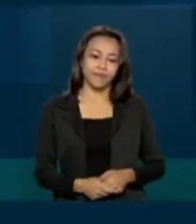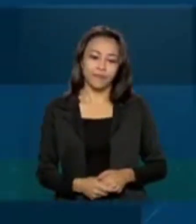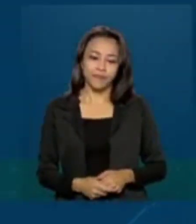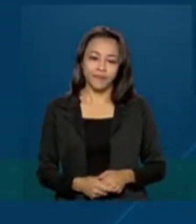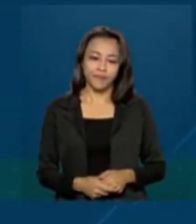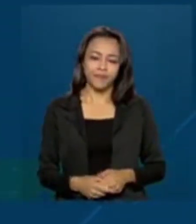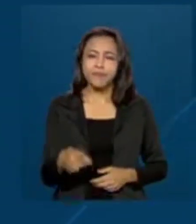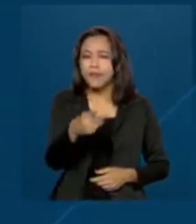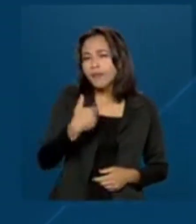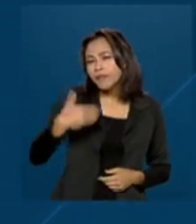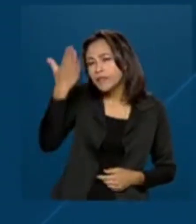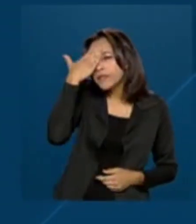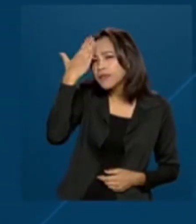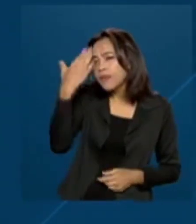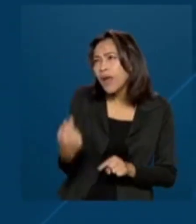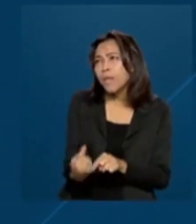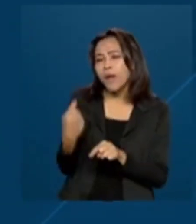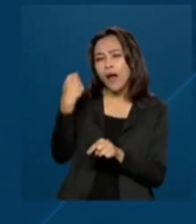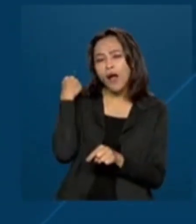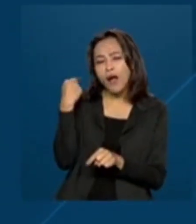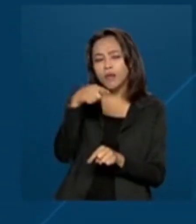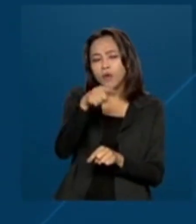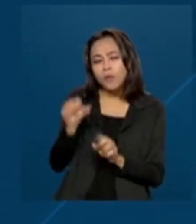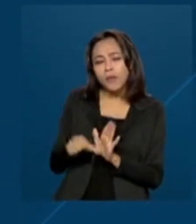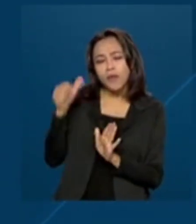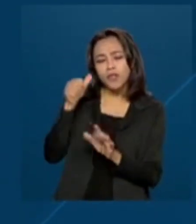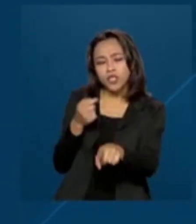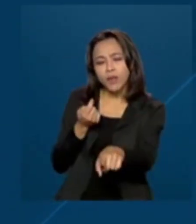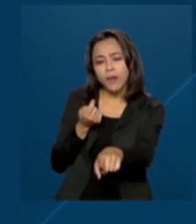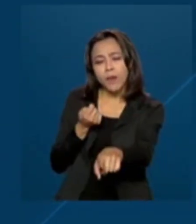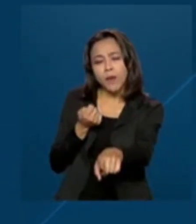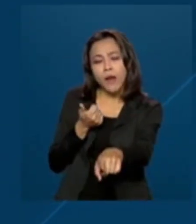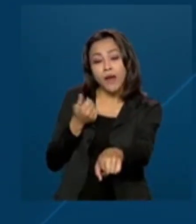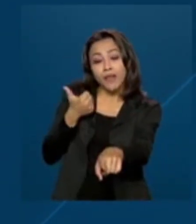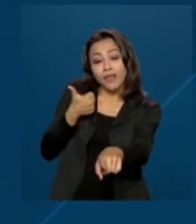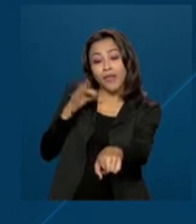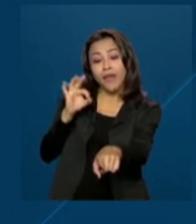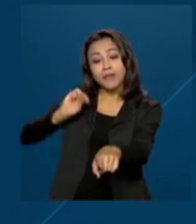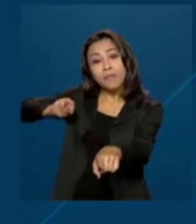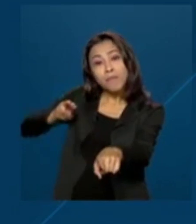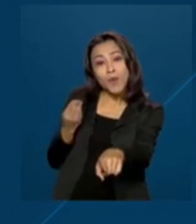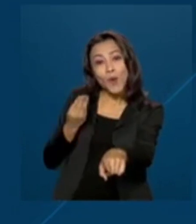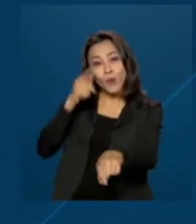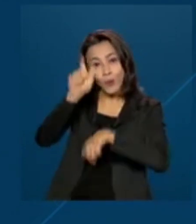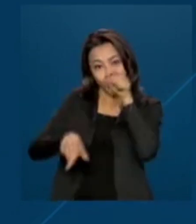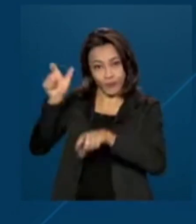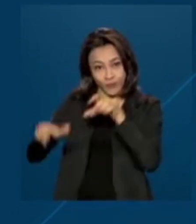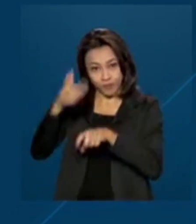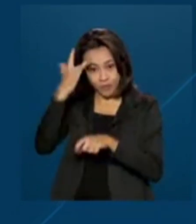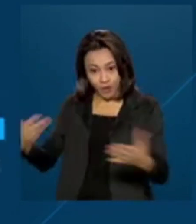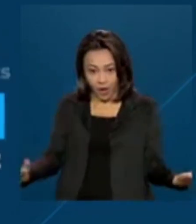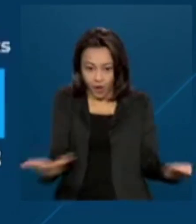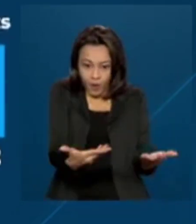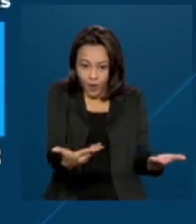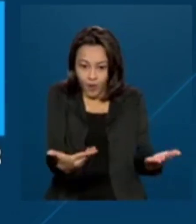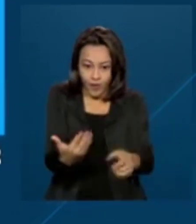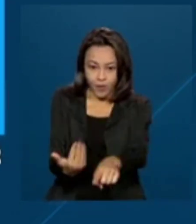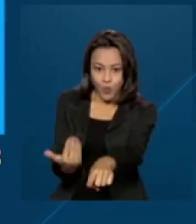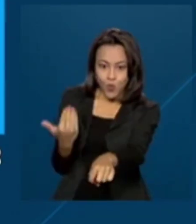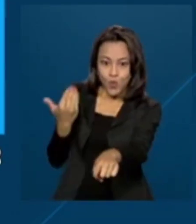Para se ter uma ideia, no começo do censo, o país tinha pouco menos de 10 milhões de habitantes. Agora, são cerca